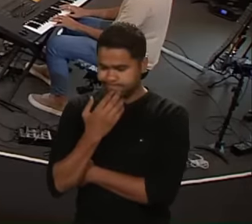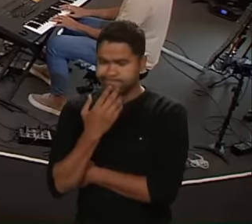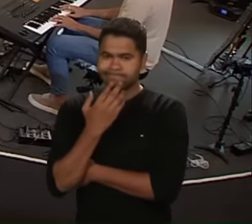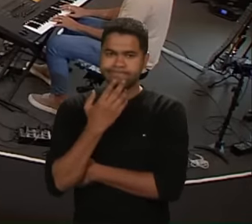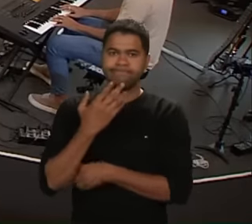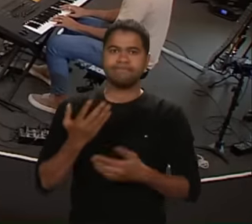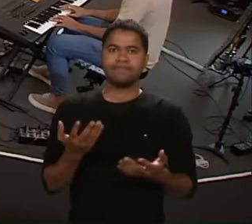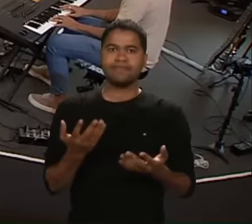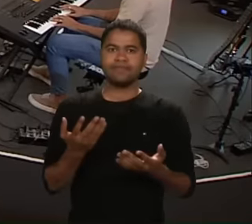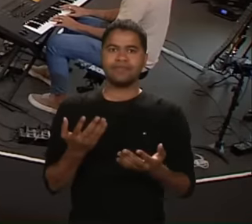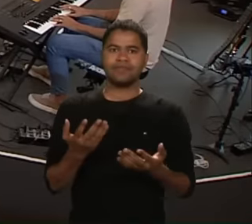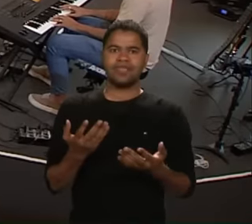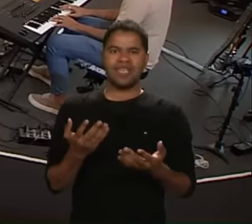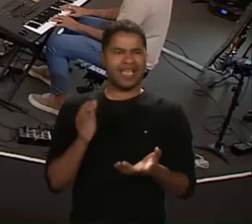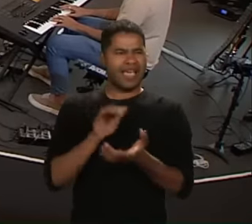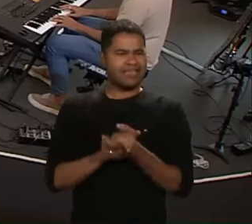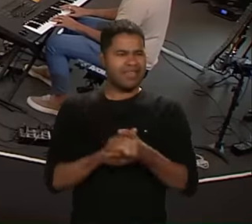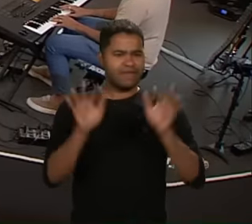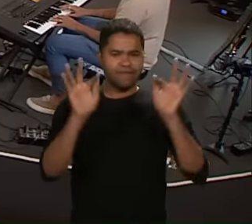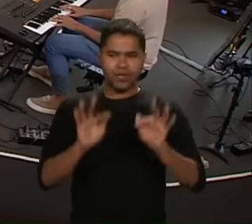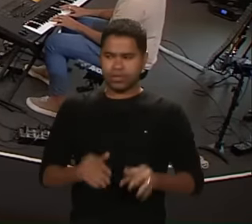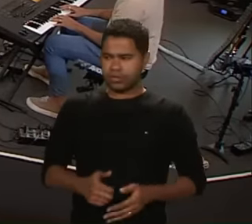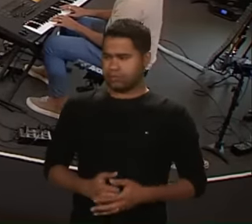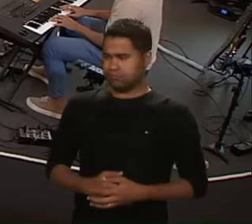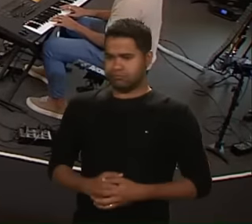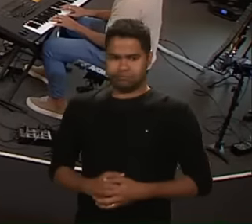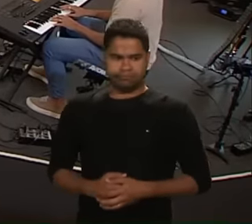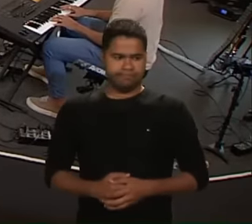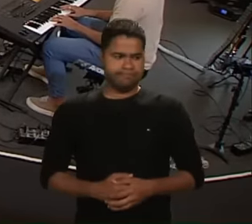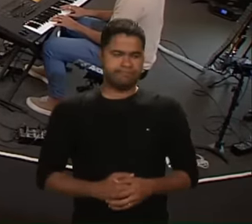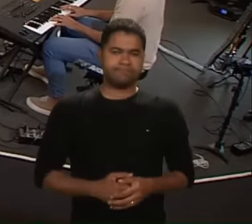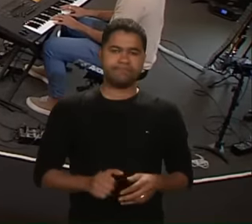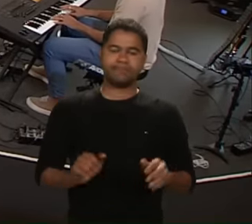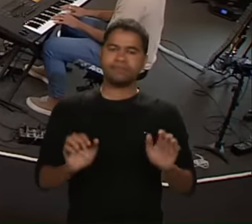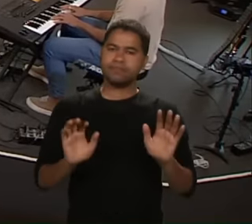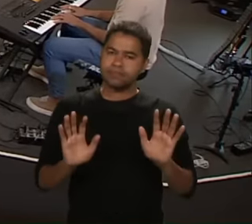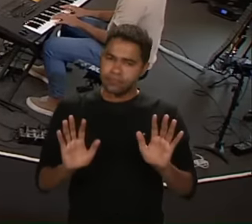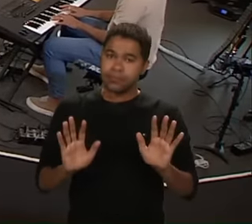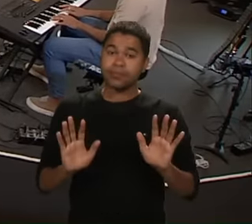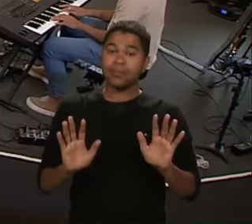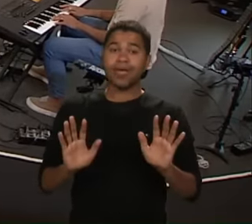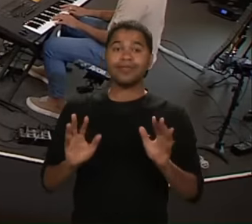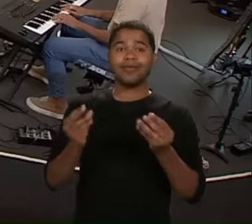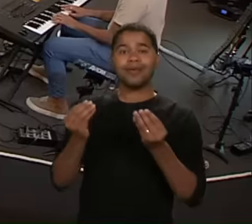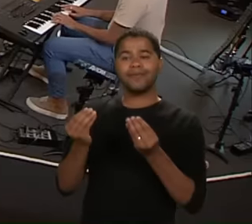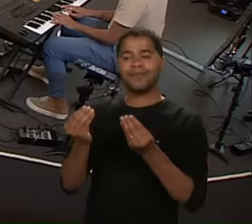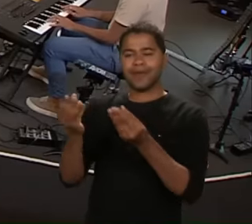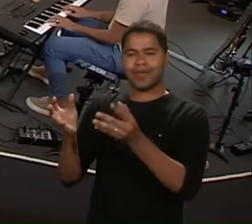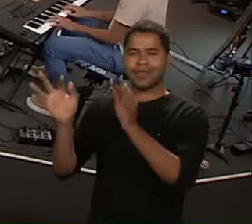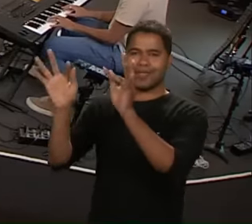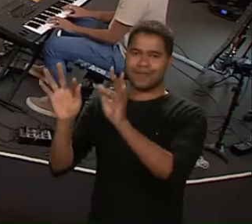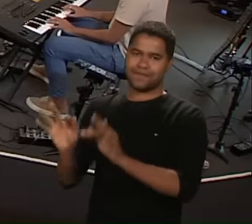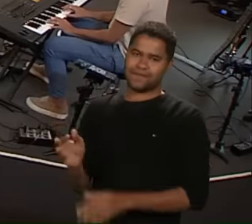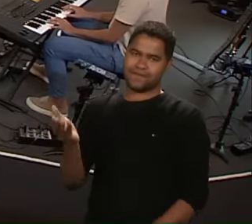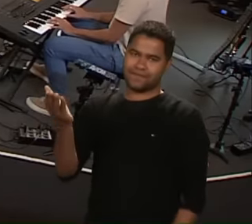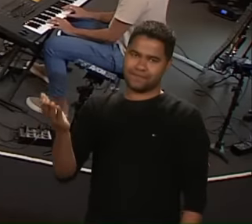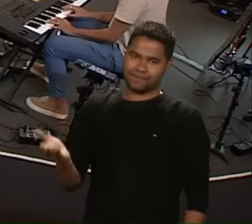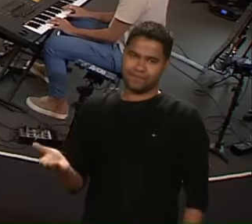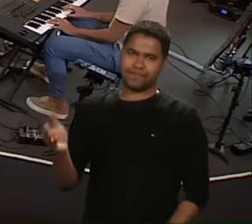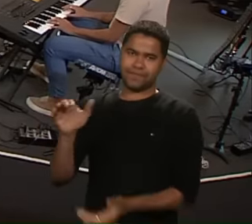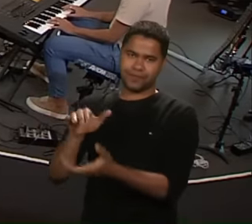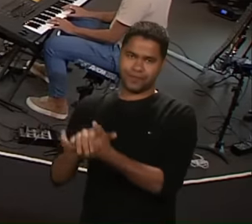Quando me ouviu falar, ninguém deve casar para ser feliz. Aí eu falava, mas para fazer alguém